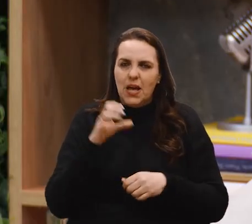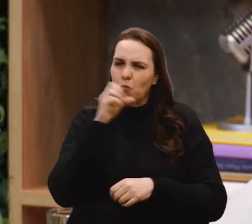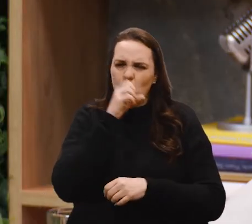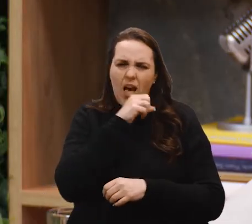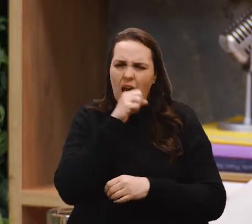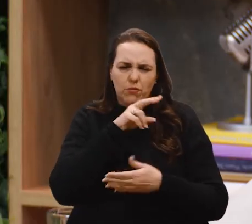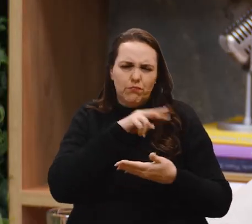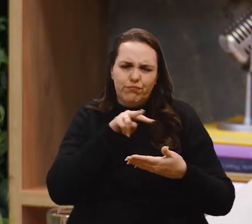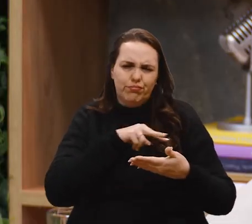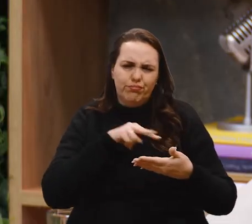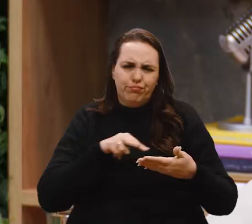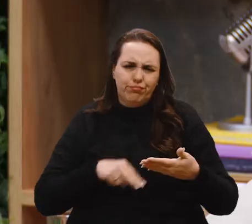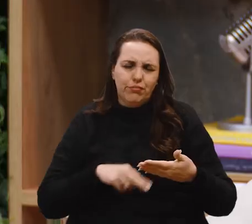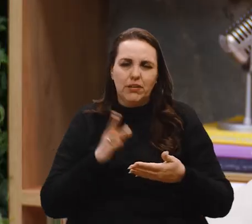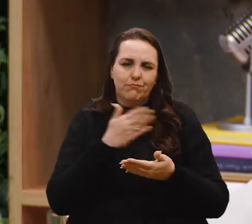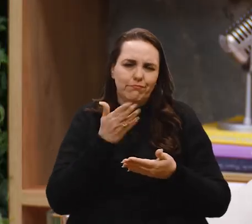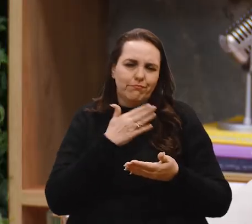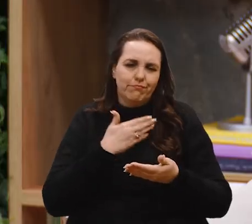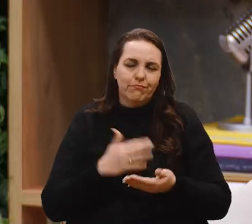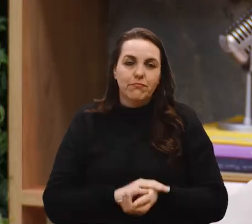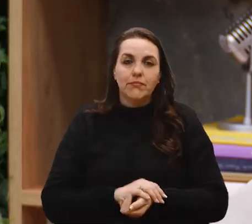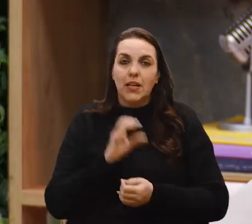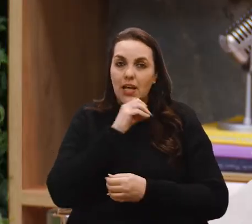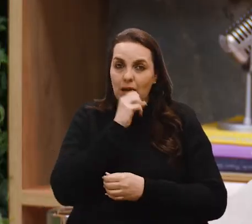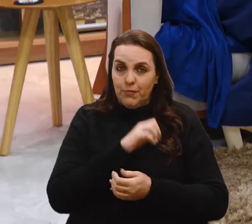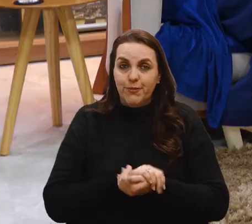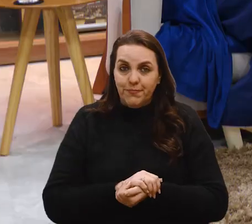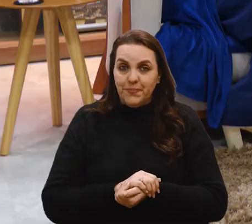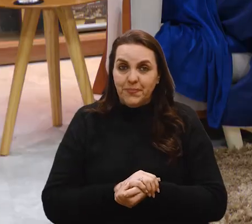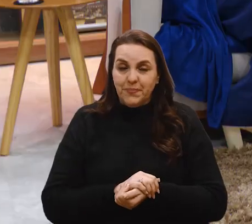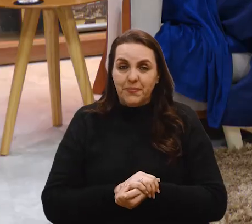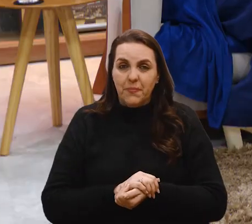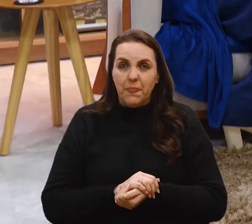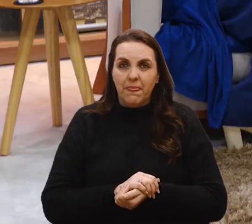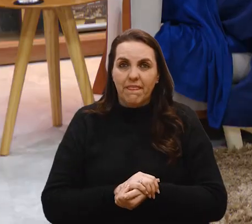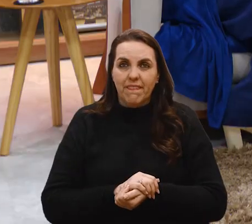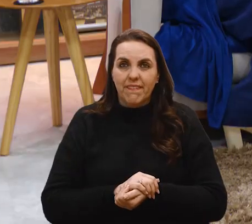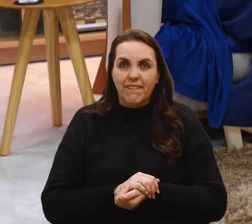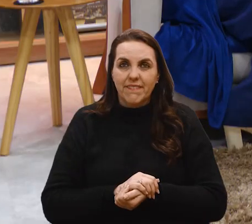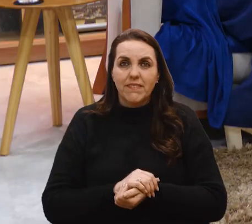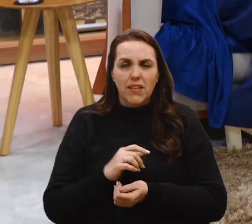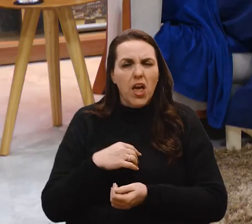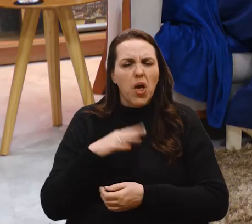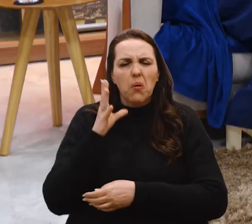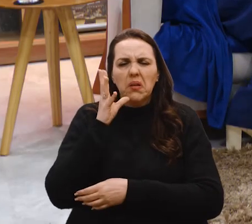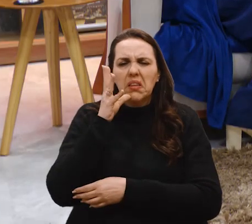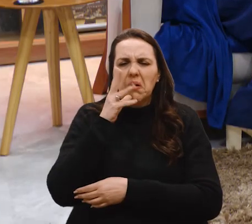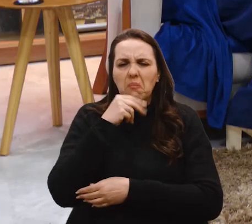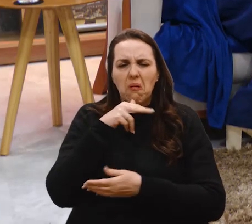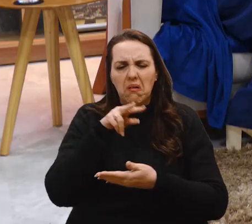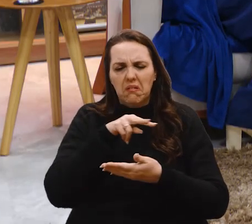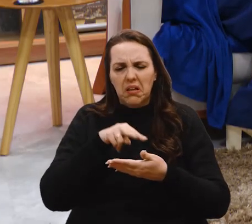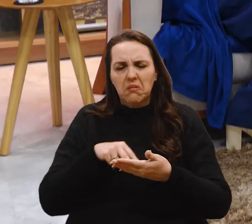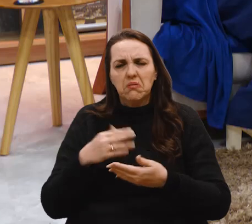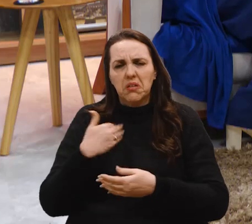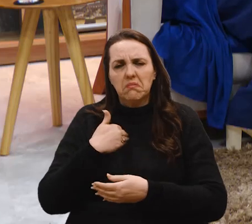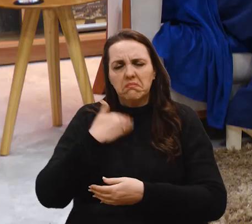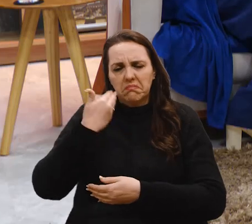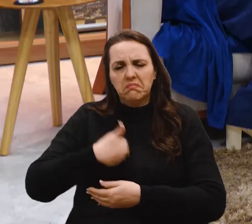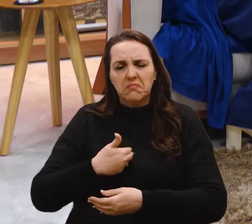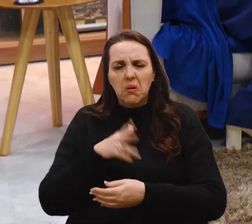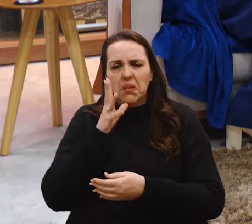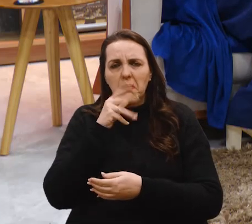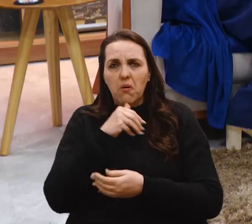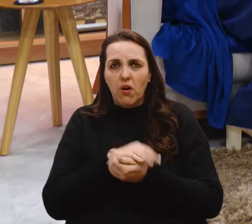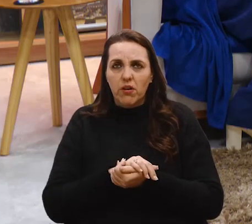ler, eu leio meio rapidinho. E daí eu vou lendo e termino. Eu sou muito demorado pra ler. Demora? Eu demoro pra ler. Tipo, vai ler um livro, vai um